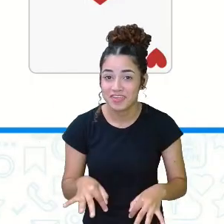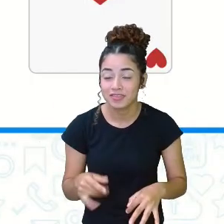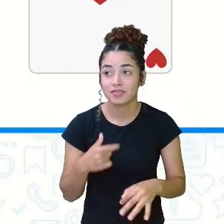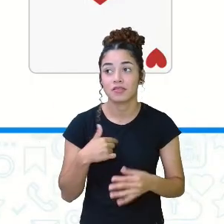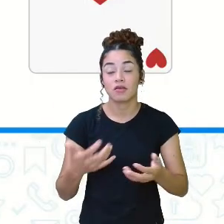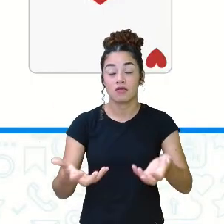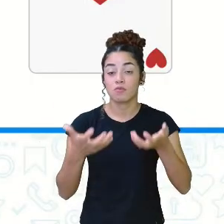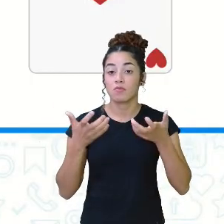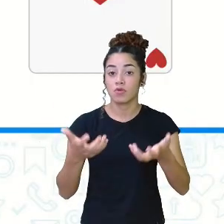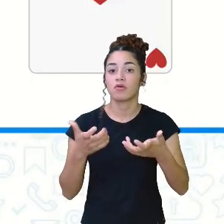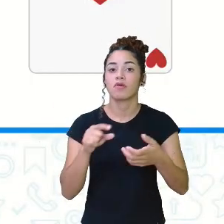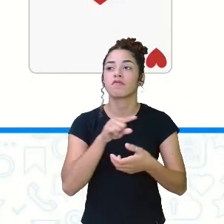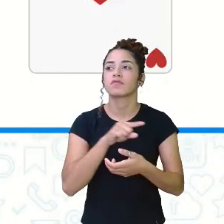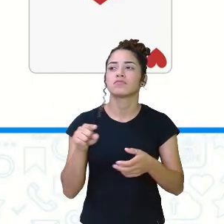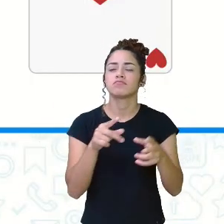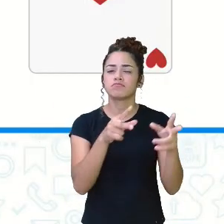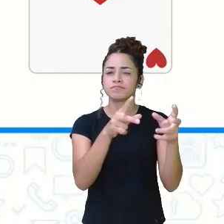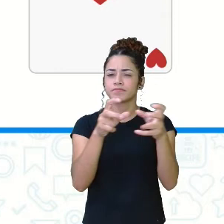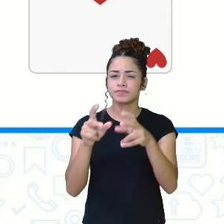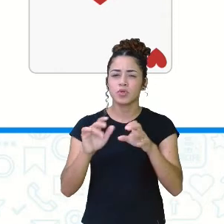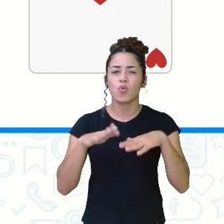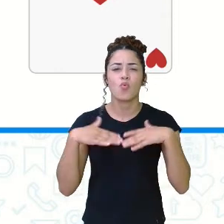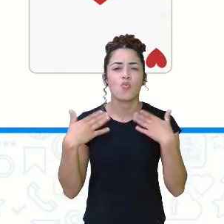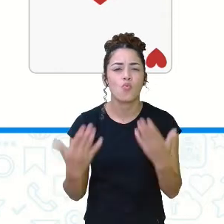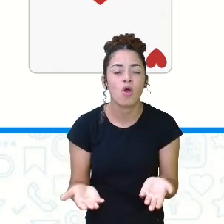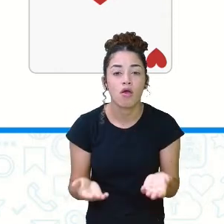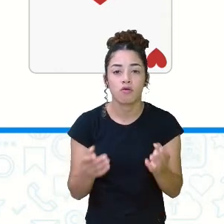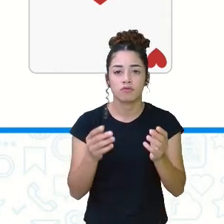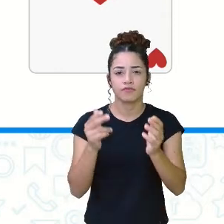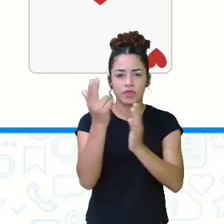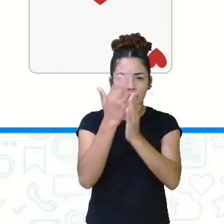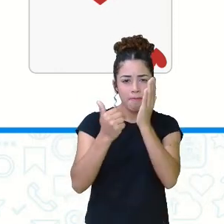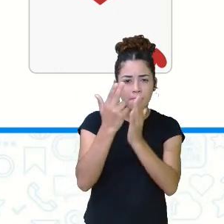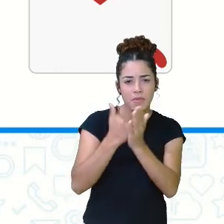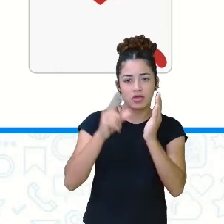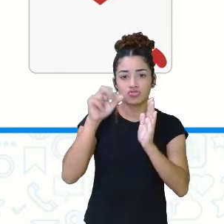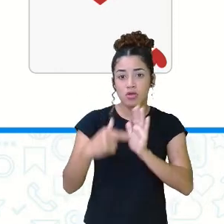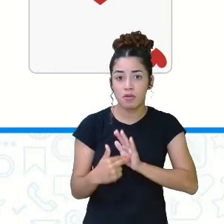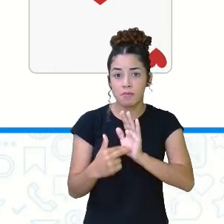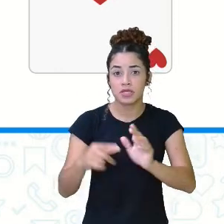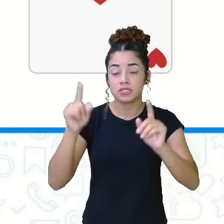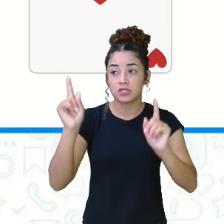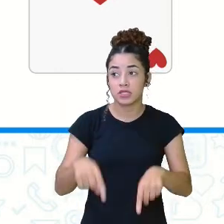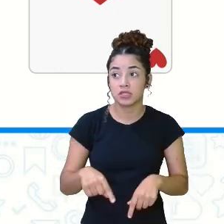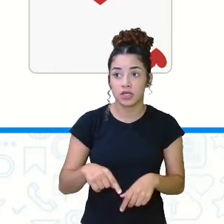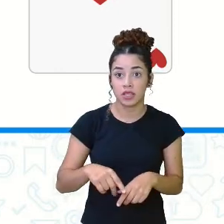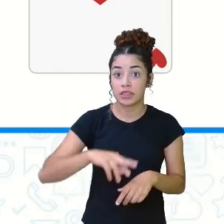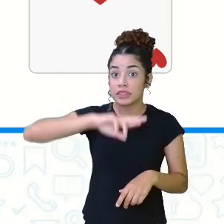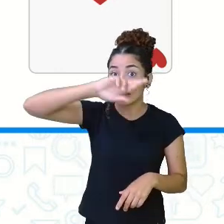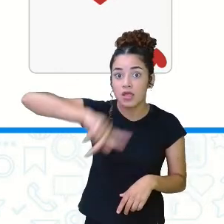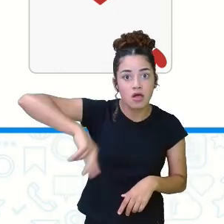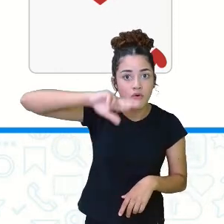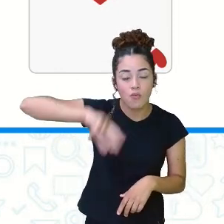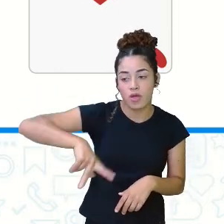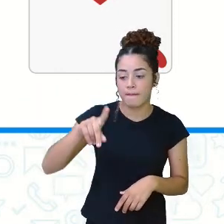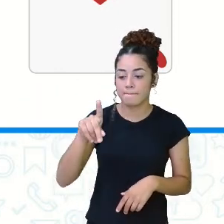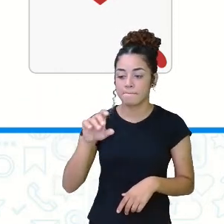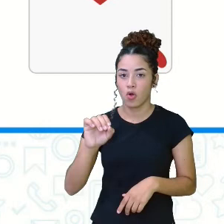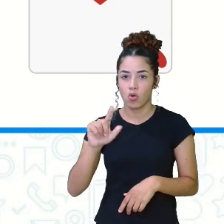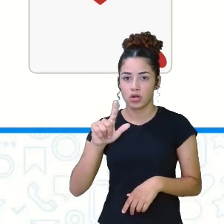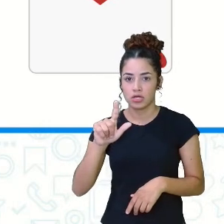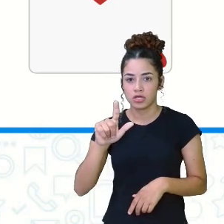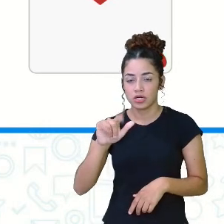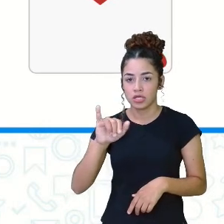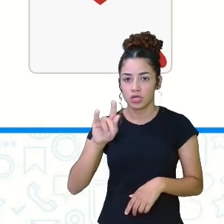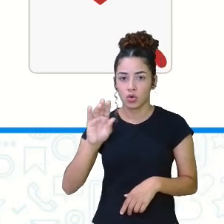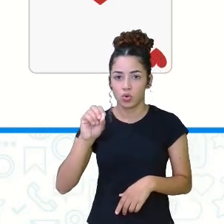vocês identifiquem qual das figuras abaixo representa uma figura não poligonal. Qual delas